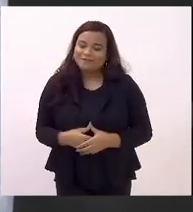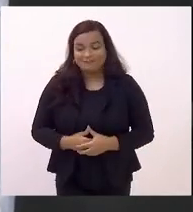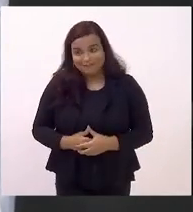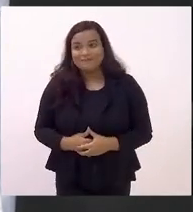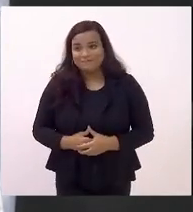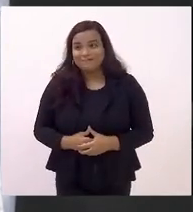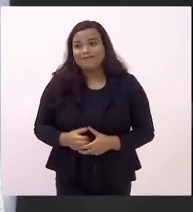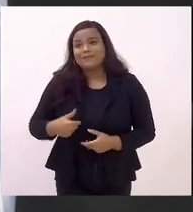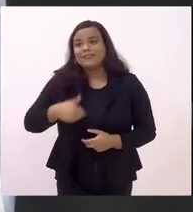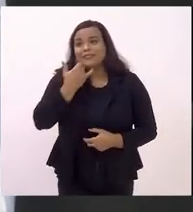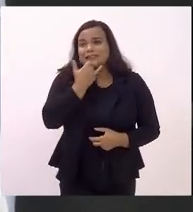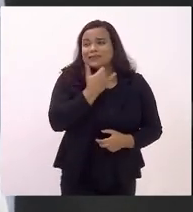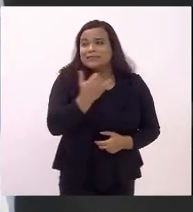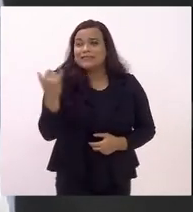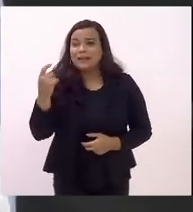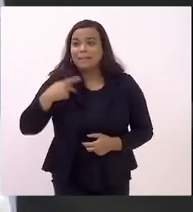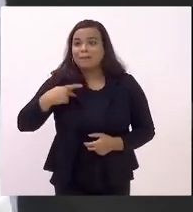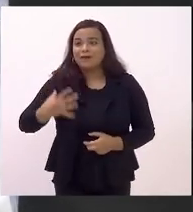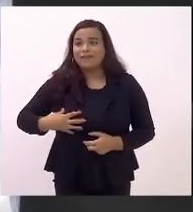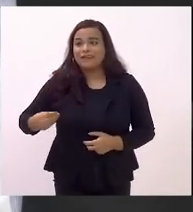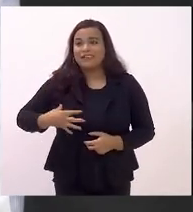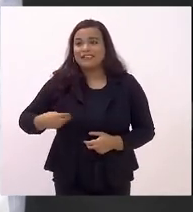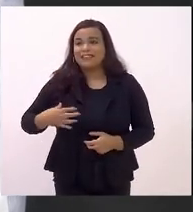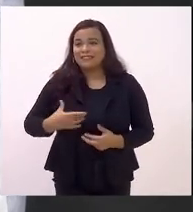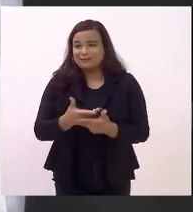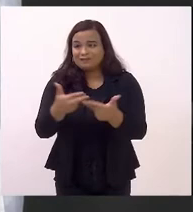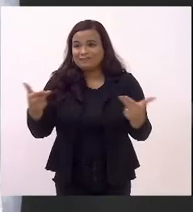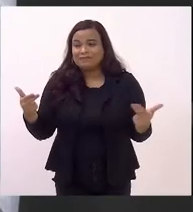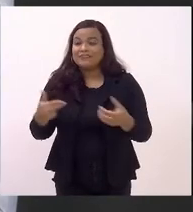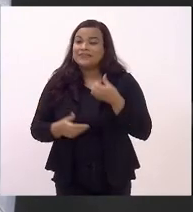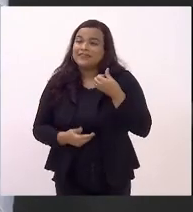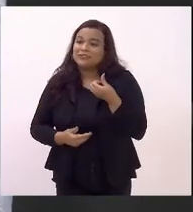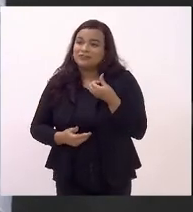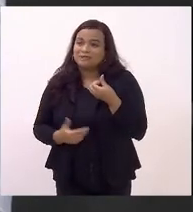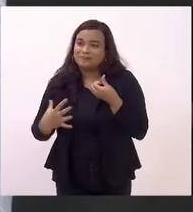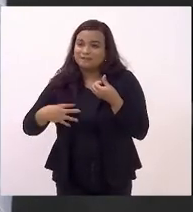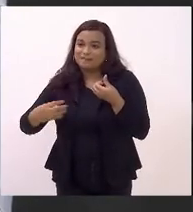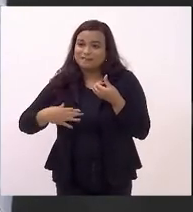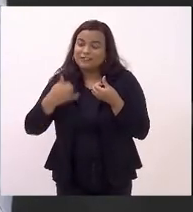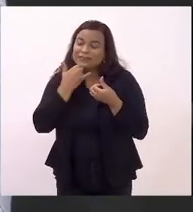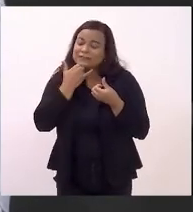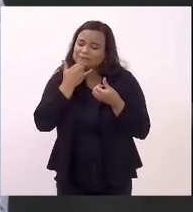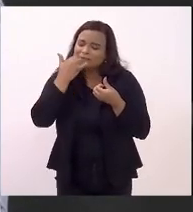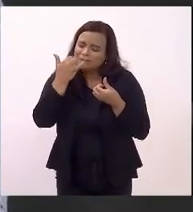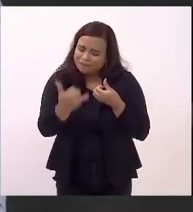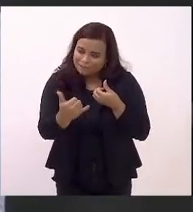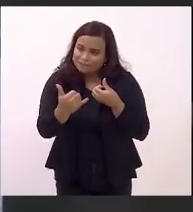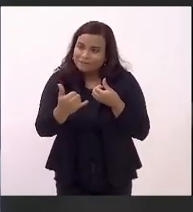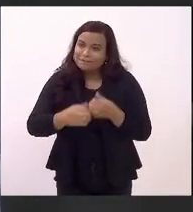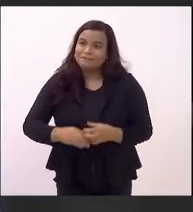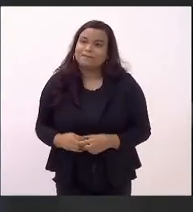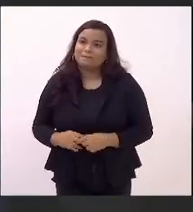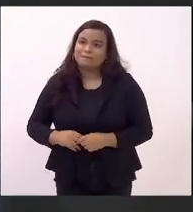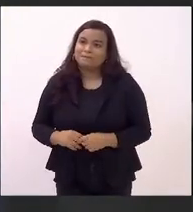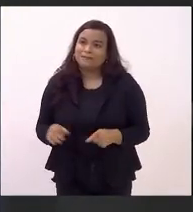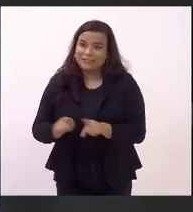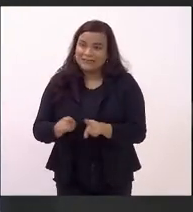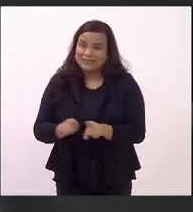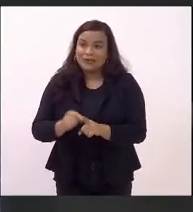E eu peço desculpa aos meus filhos, aos 6. Até meu vento sagrado que não está aqui.